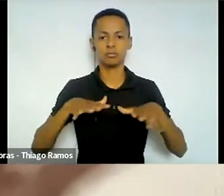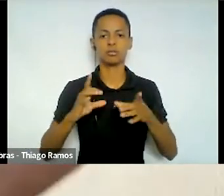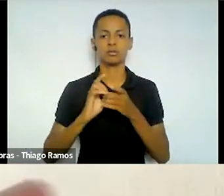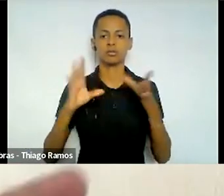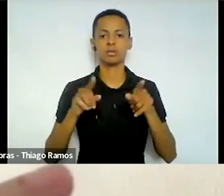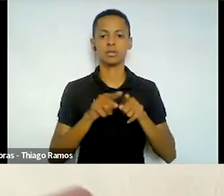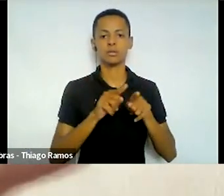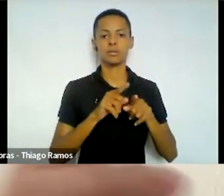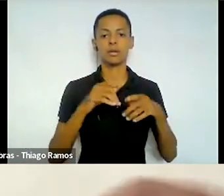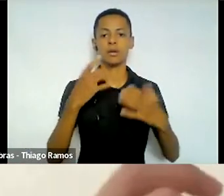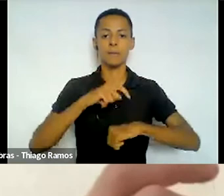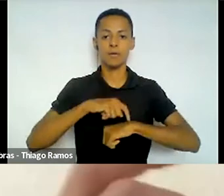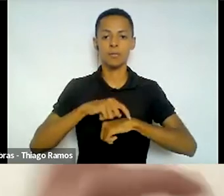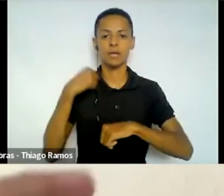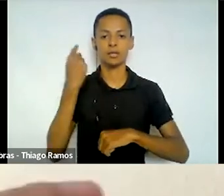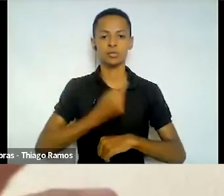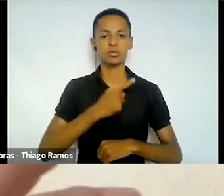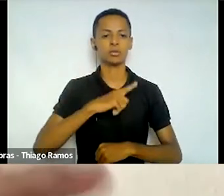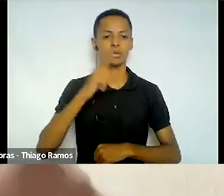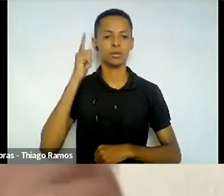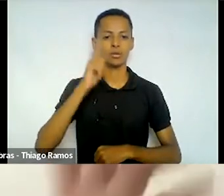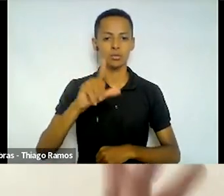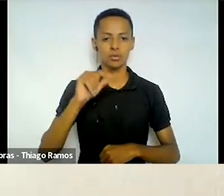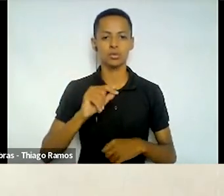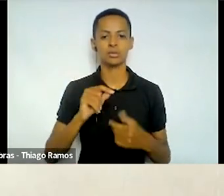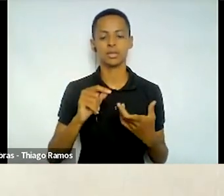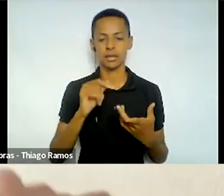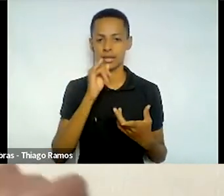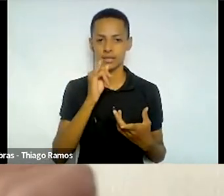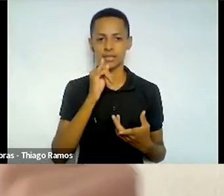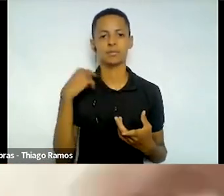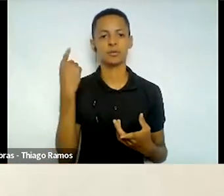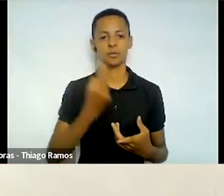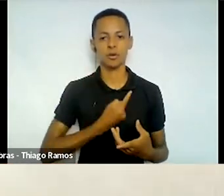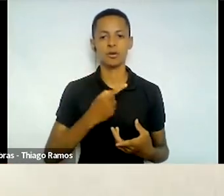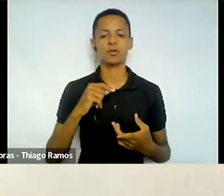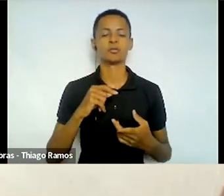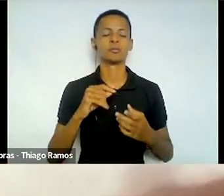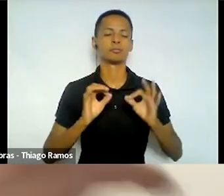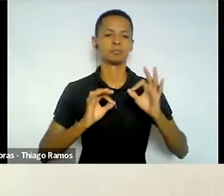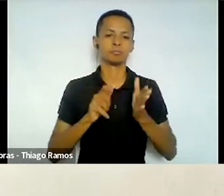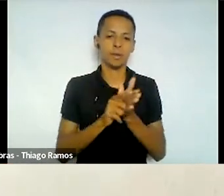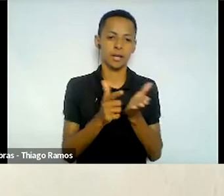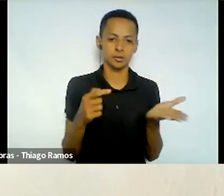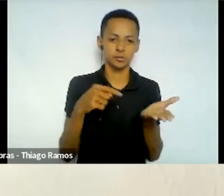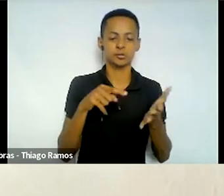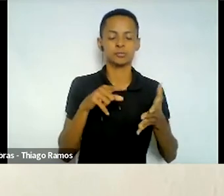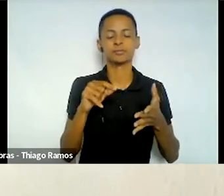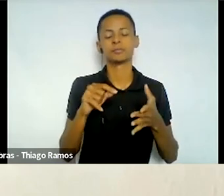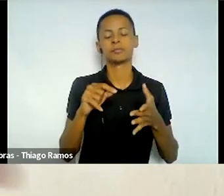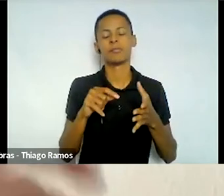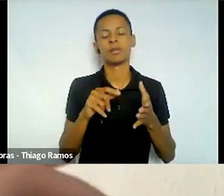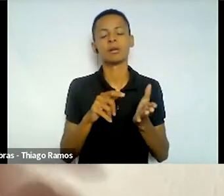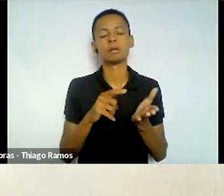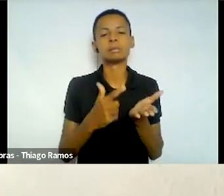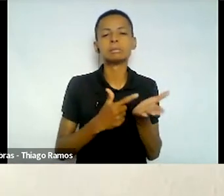Quando a gente consegue informar eticamente, né, na nossa cartilha lá de jornalismo, a gente consegue levar informação com